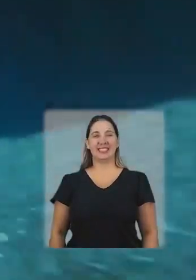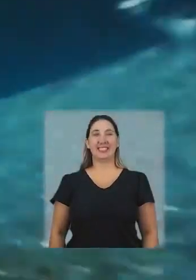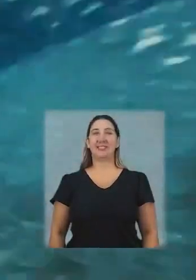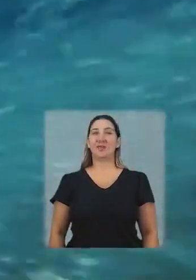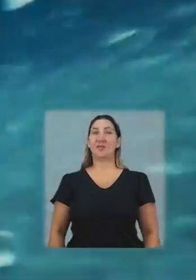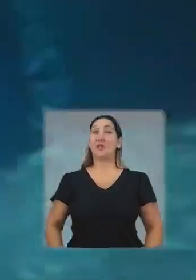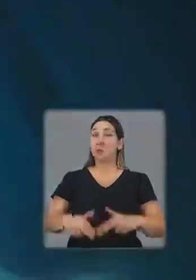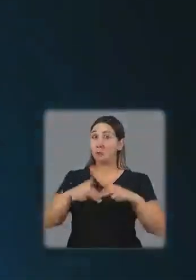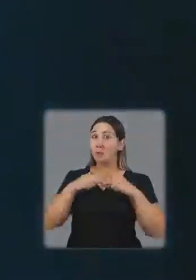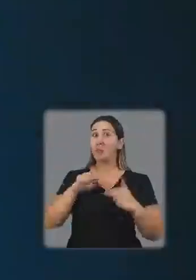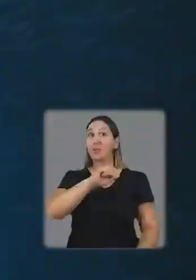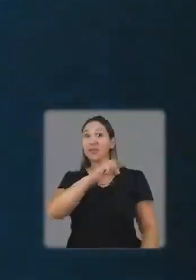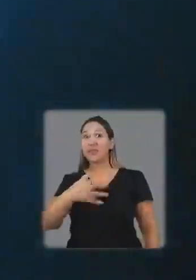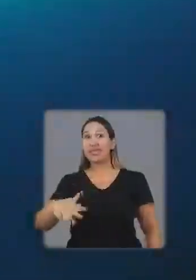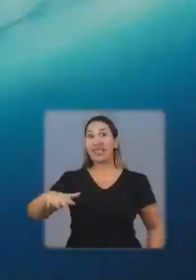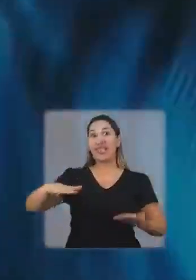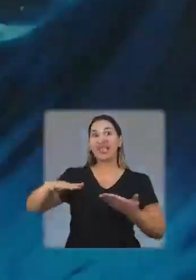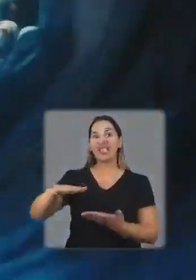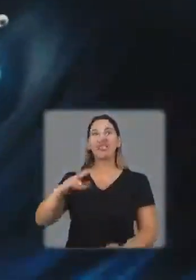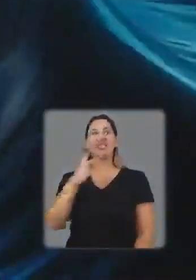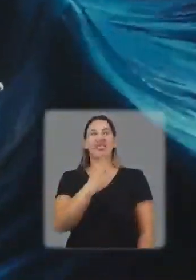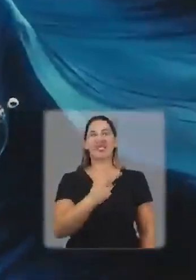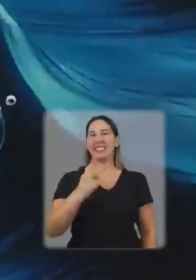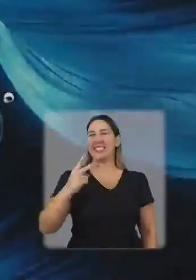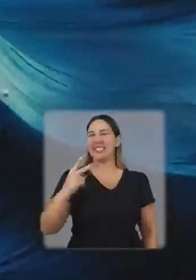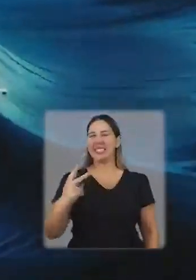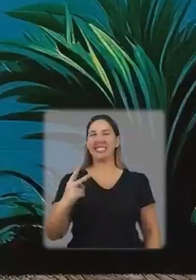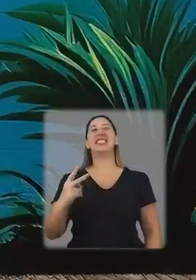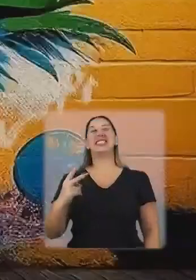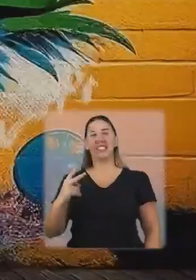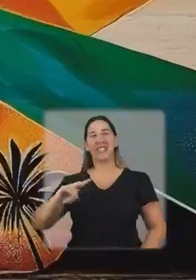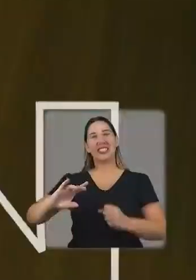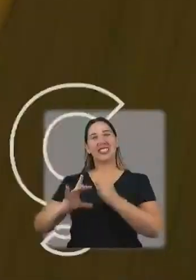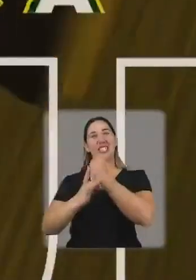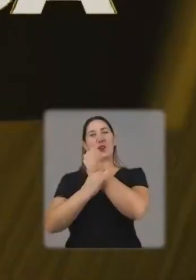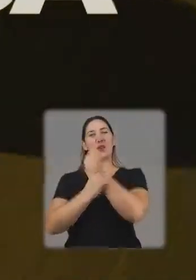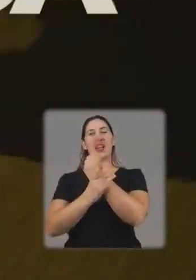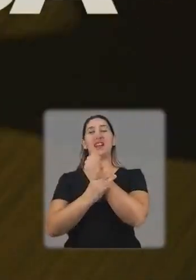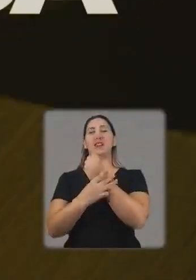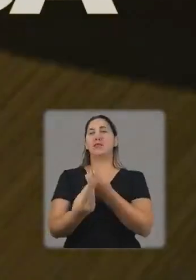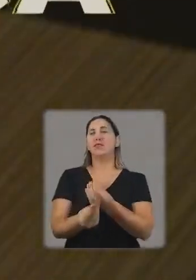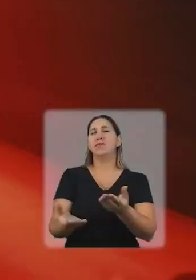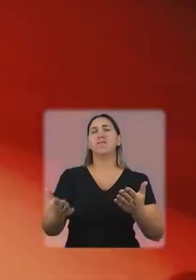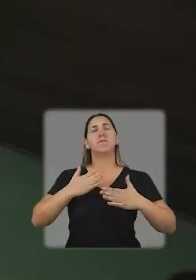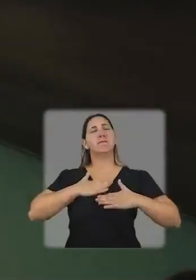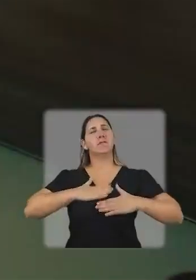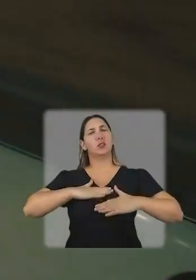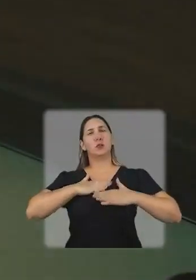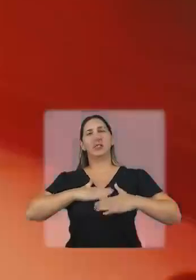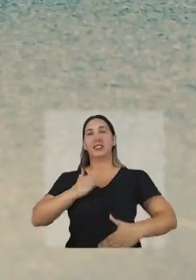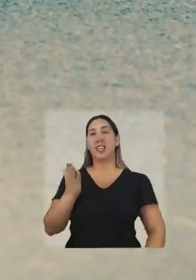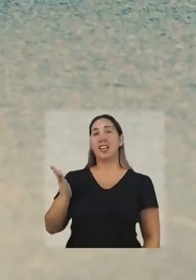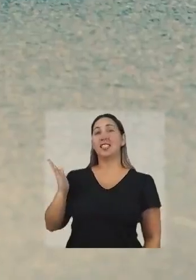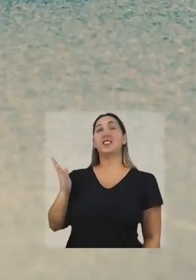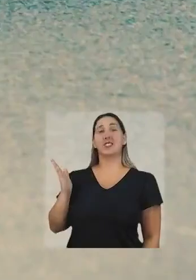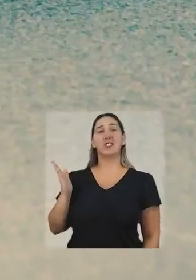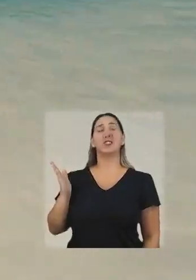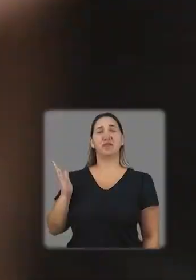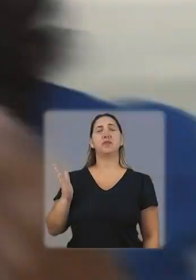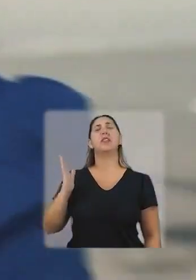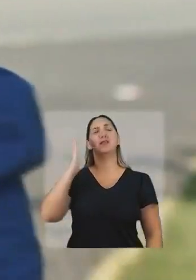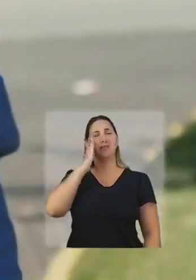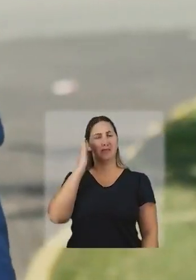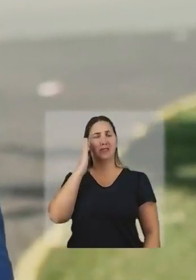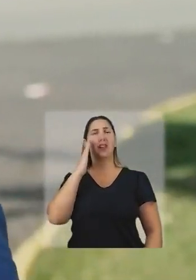Rosana 22. Por isso, Santos agora é 22. 22 na segurança, que vai dar tranquilidade para